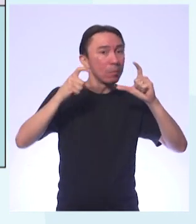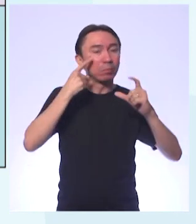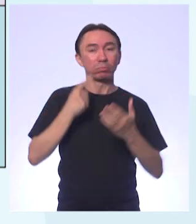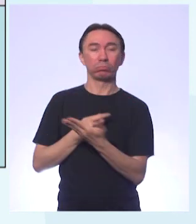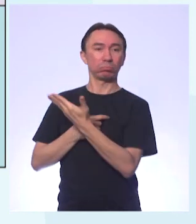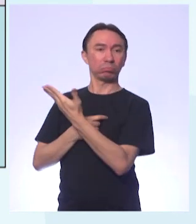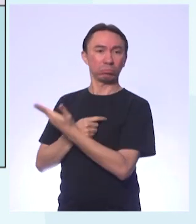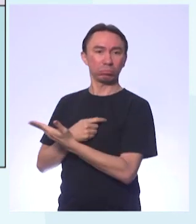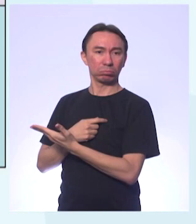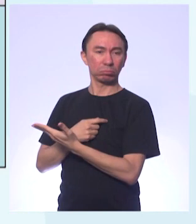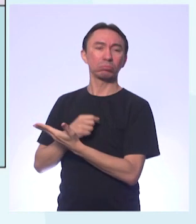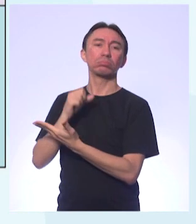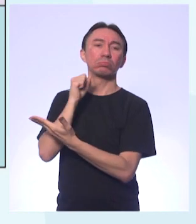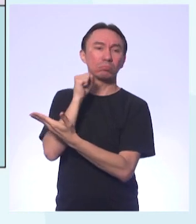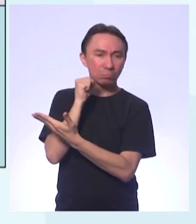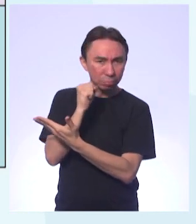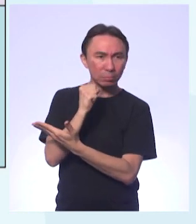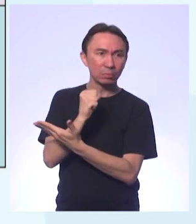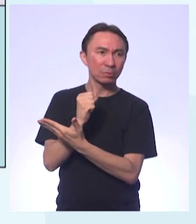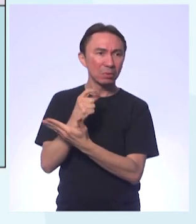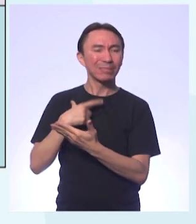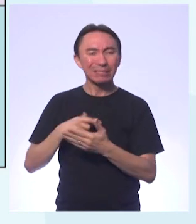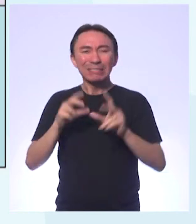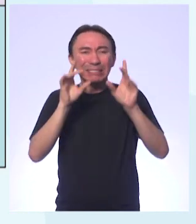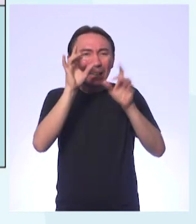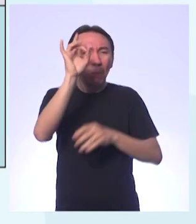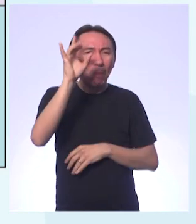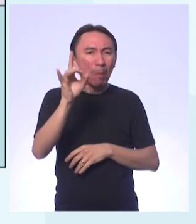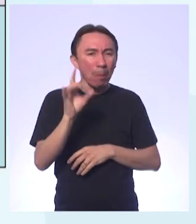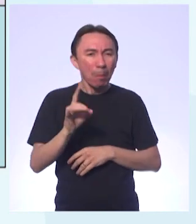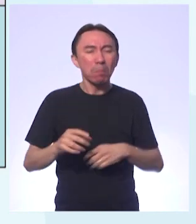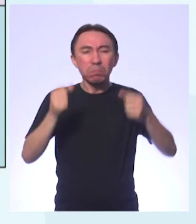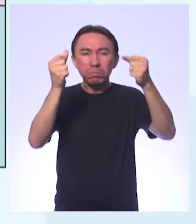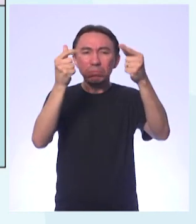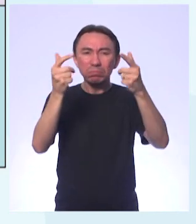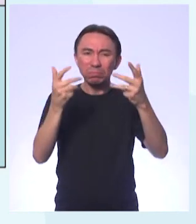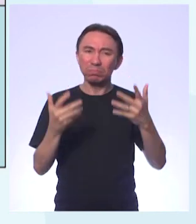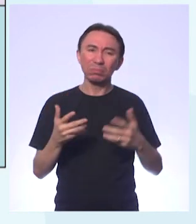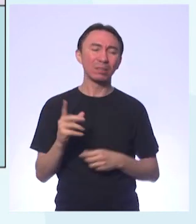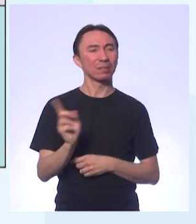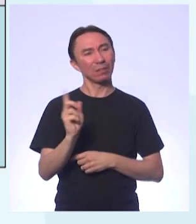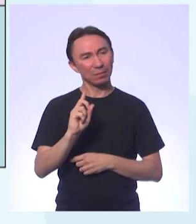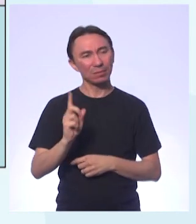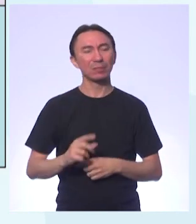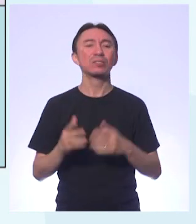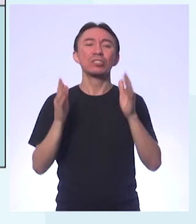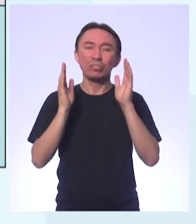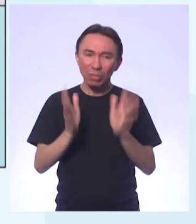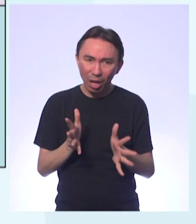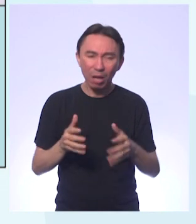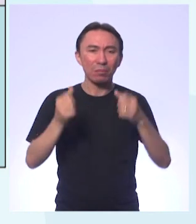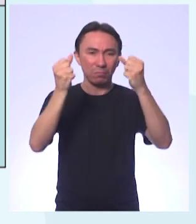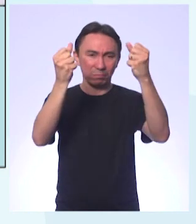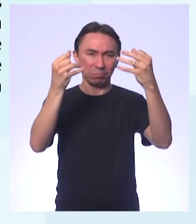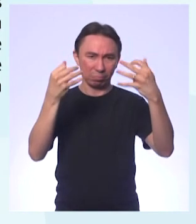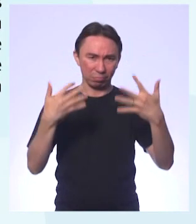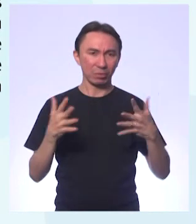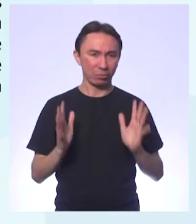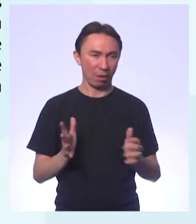tela. A gente não vai falar tópico por tópico, porque é mais do mesmo, né? Tudo que eu já falei aí na outra